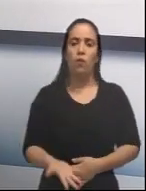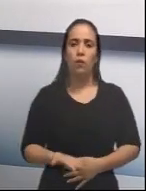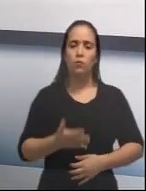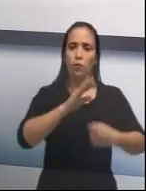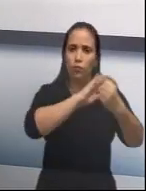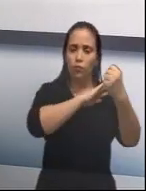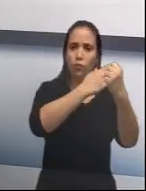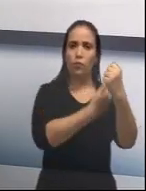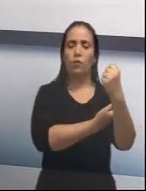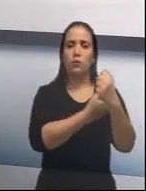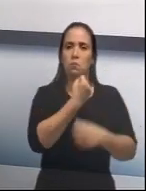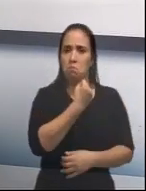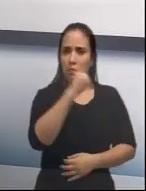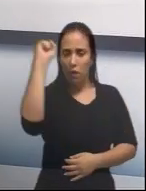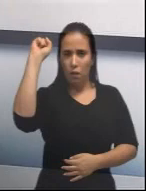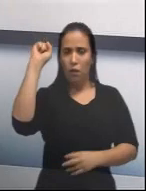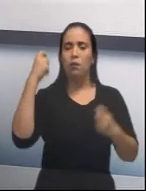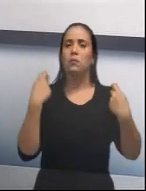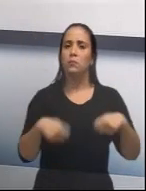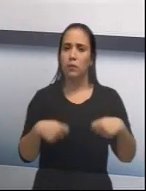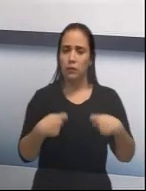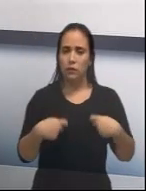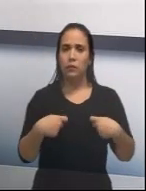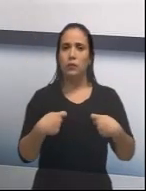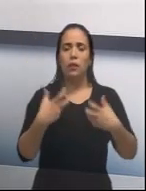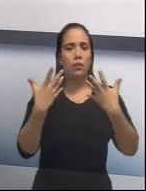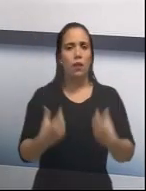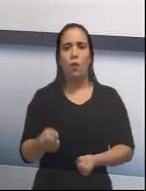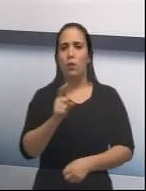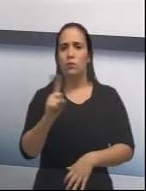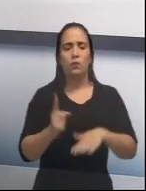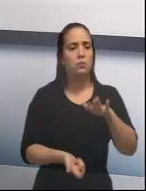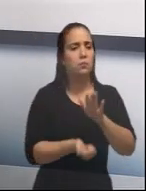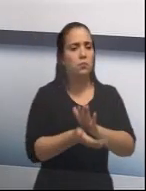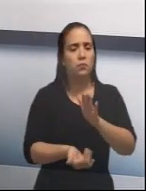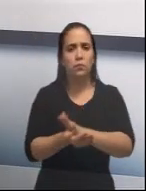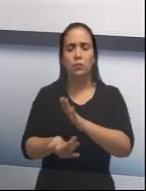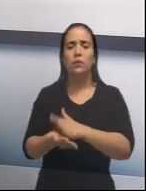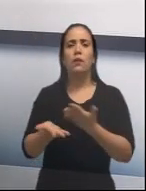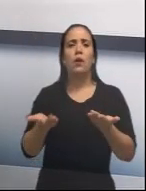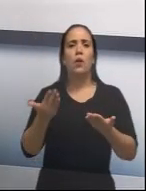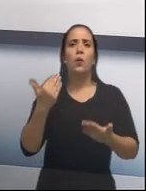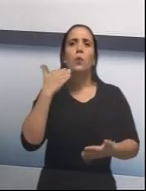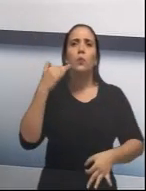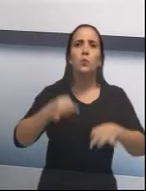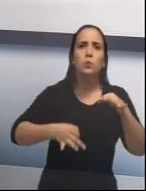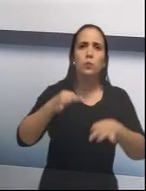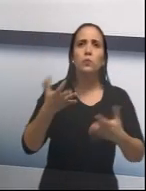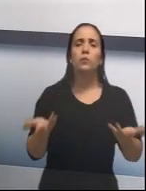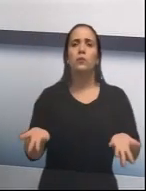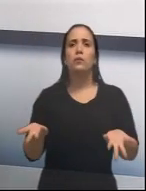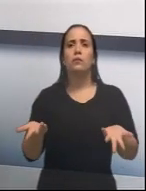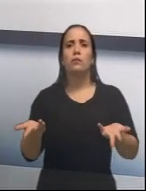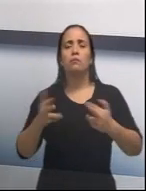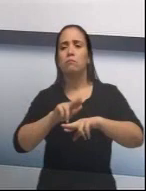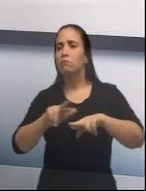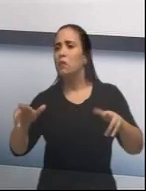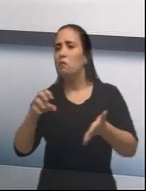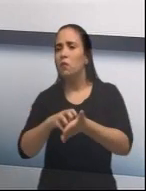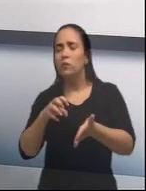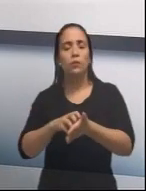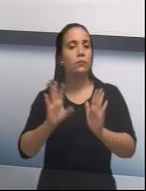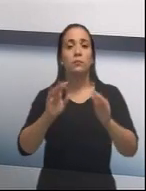força, coragem e autoridade, tolerância zero com corruptos, seja parlamentares, juízes ou altos funcionários.